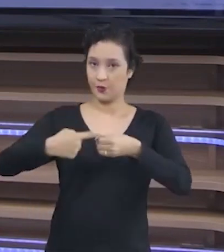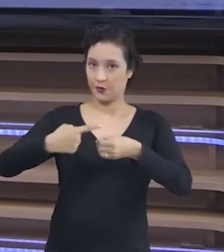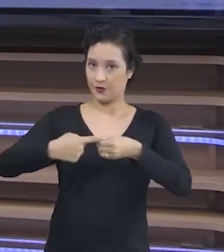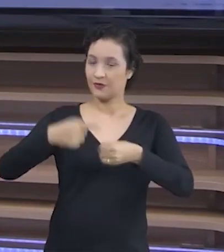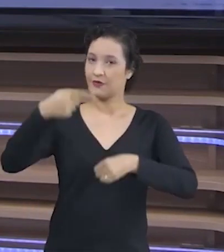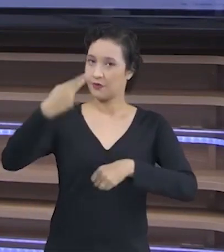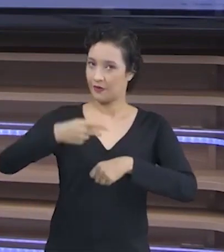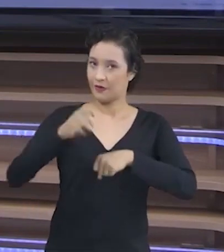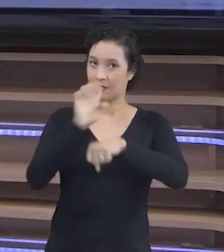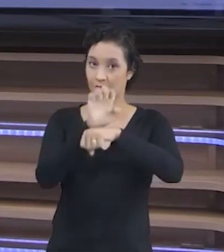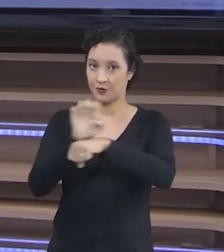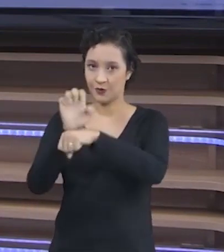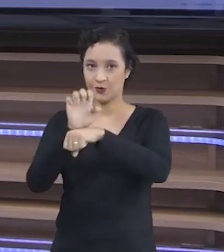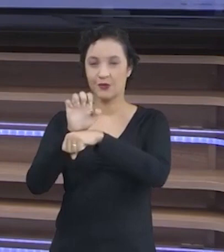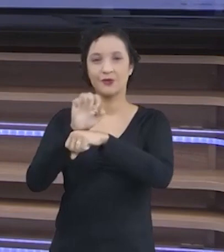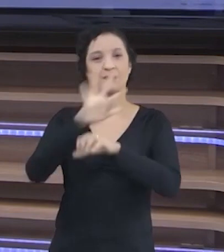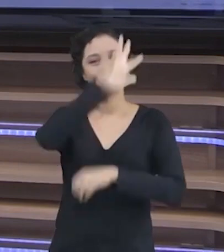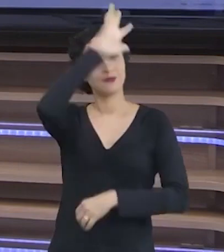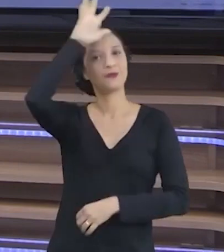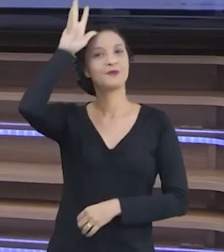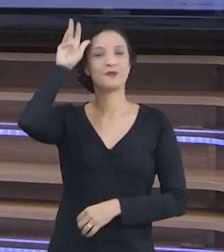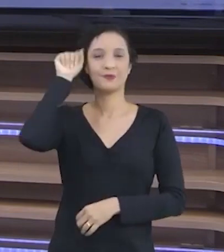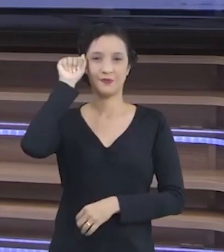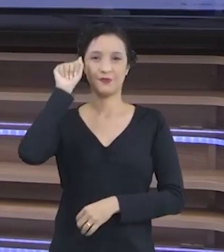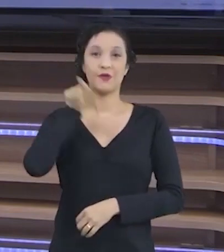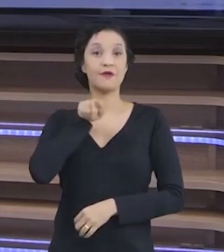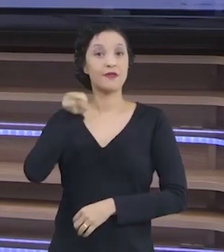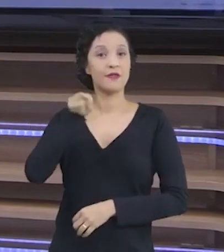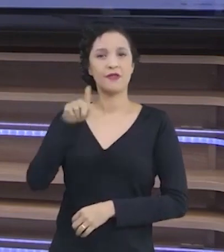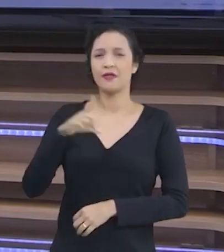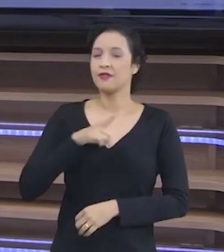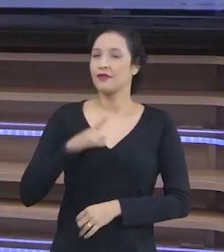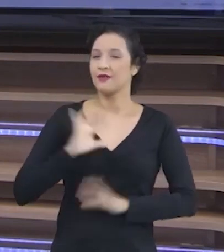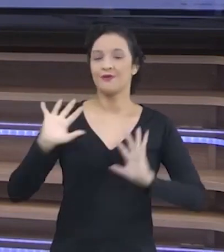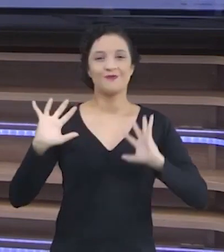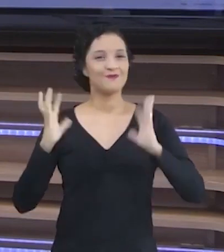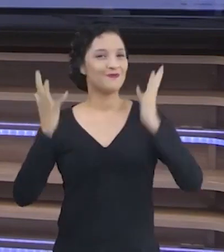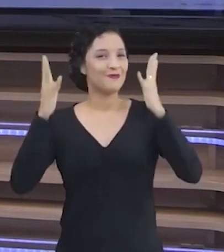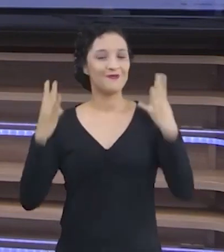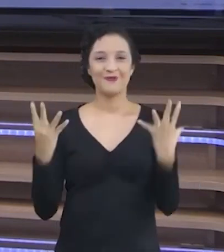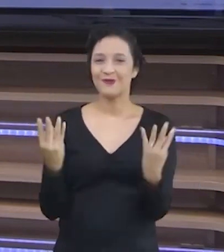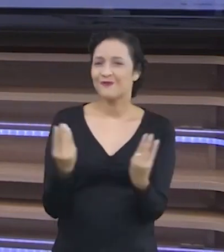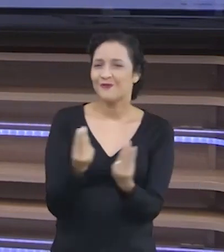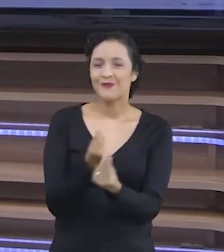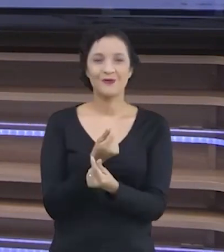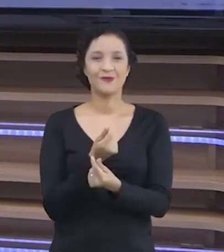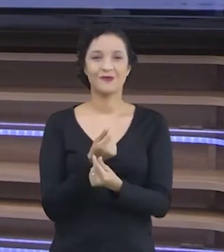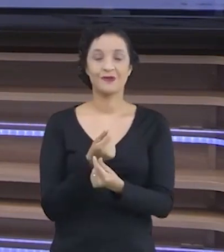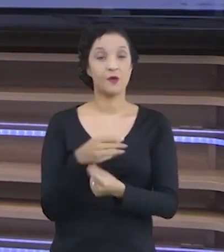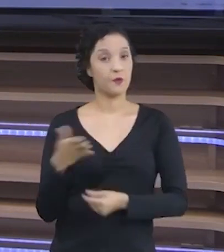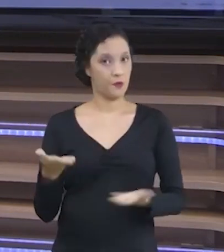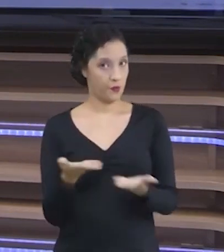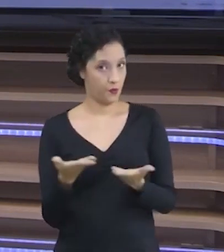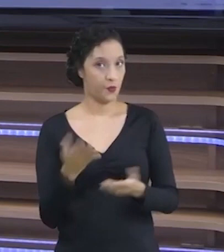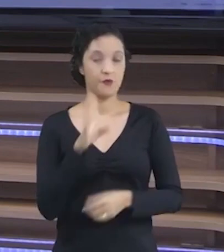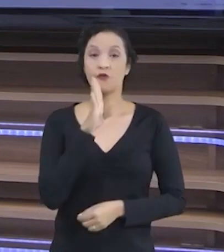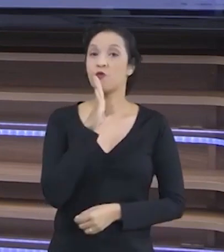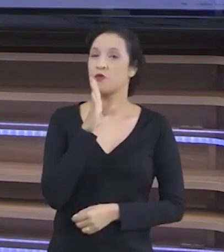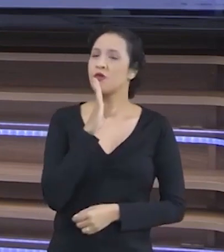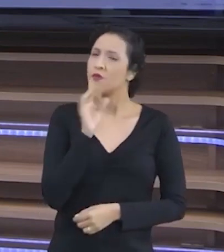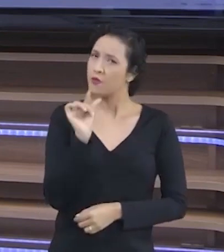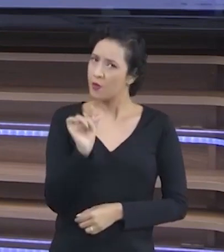no estado do Amazonas. E ele tem um festival maravilhoso. E a gente vai saber um pouco nessa aula sobre